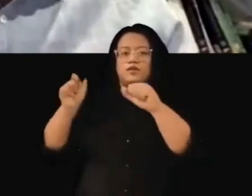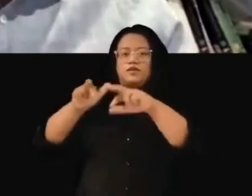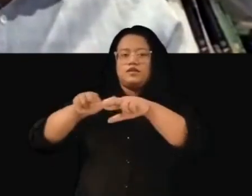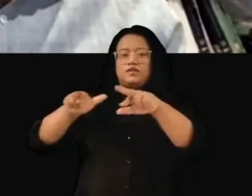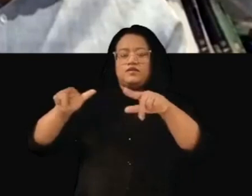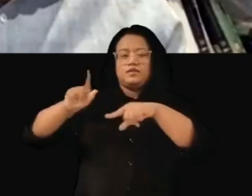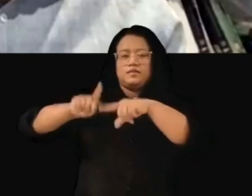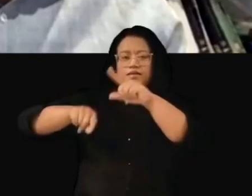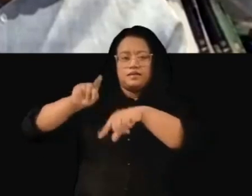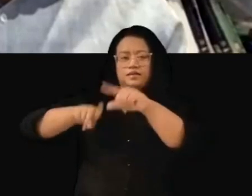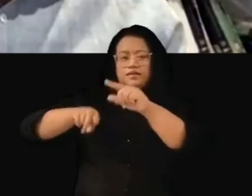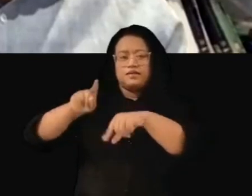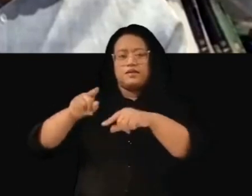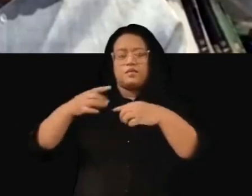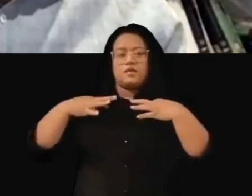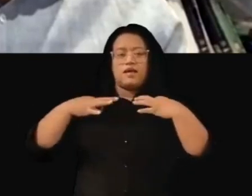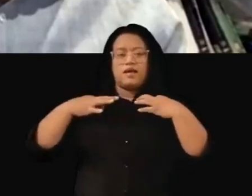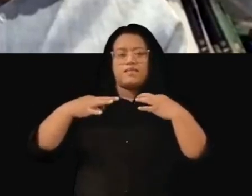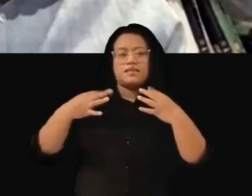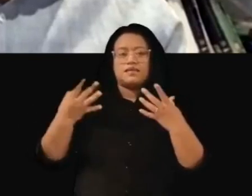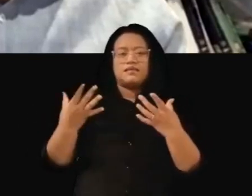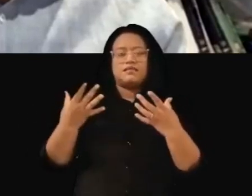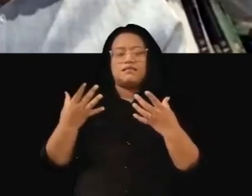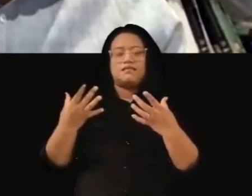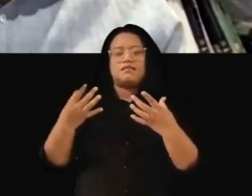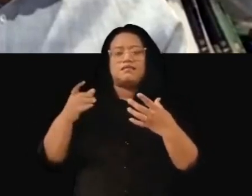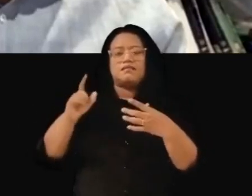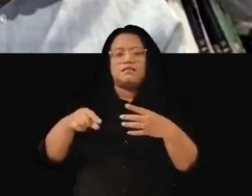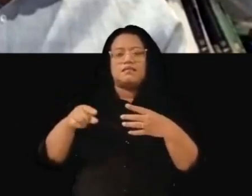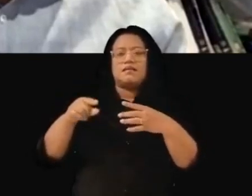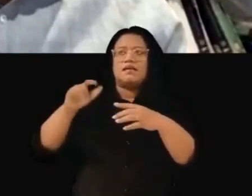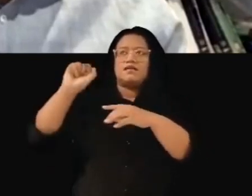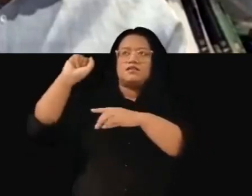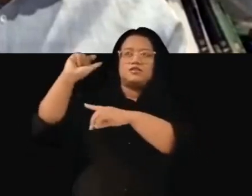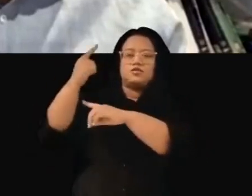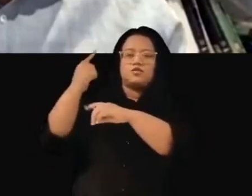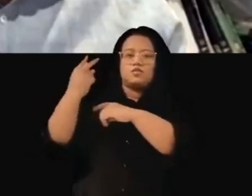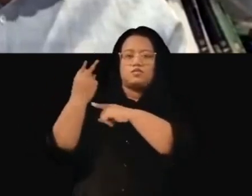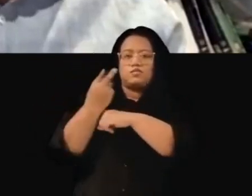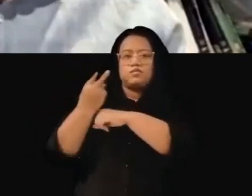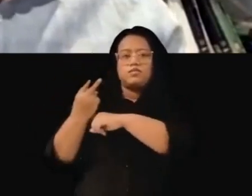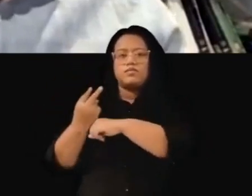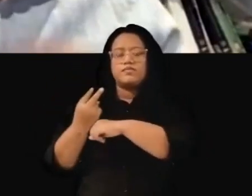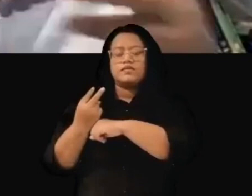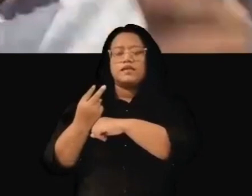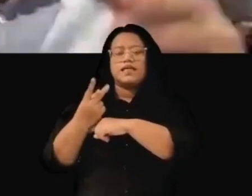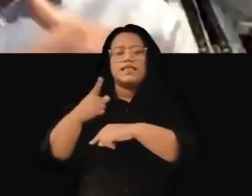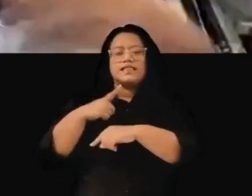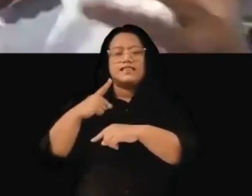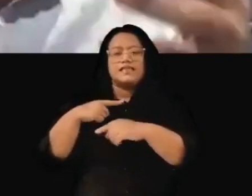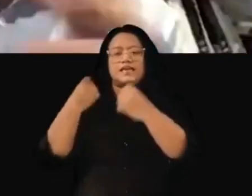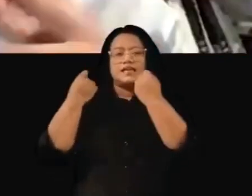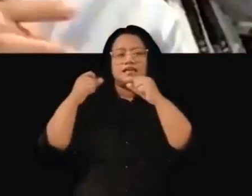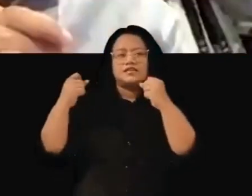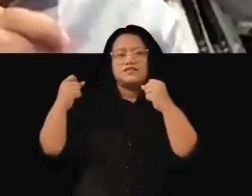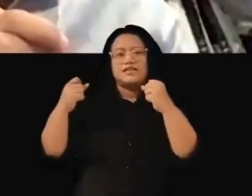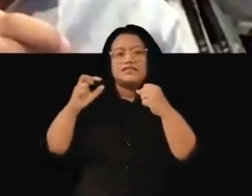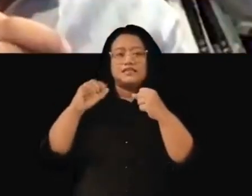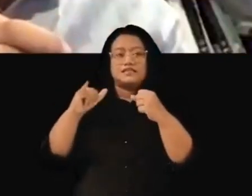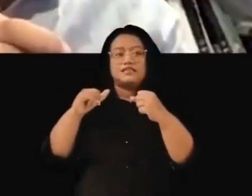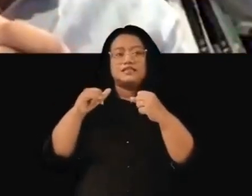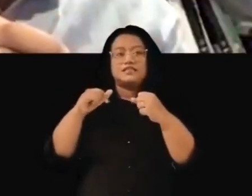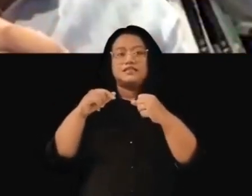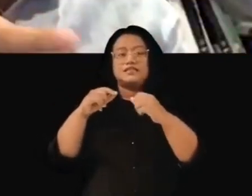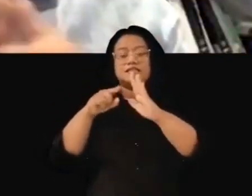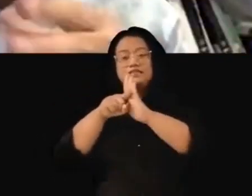ver que camisetas que repelem o sol, enfim, que são adequadas para determinadas atividades. Se você for olhar com